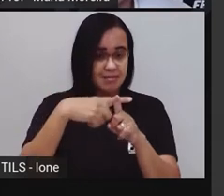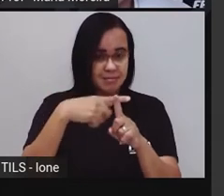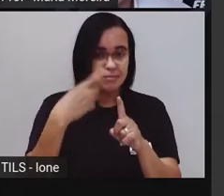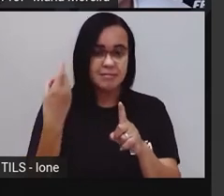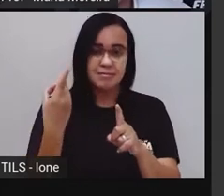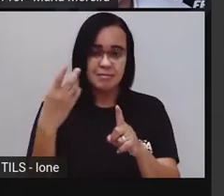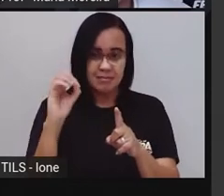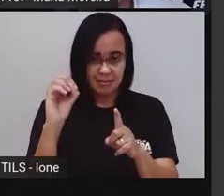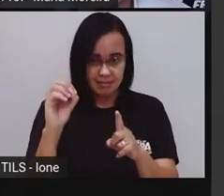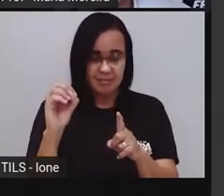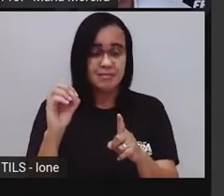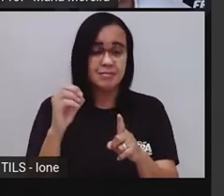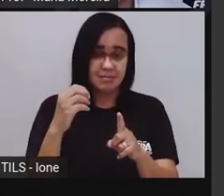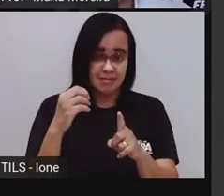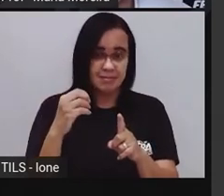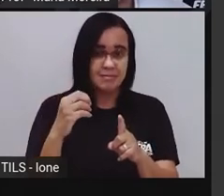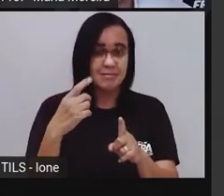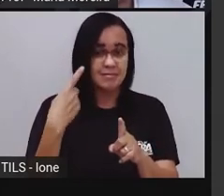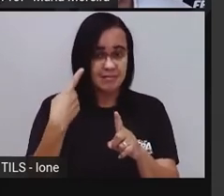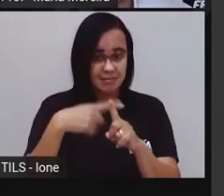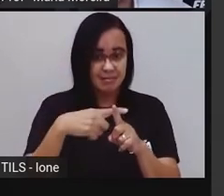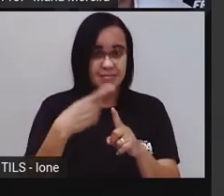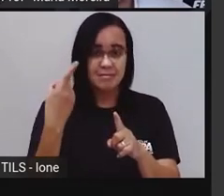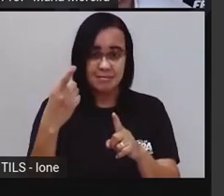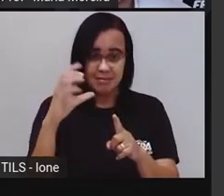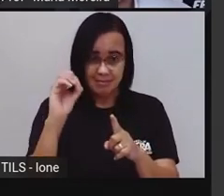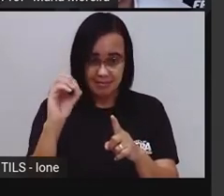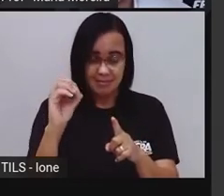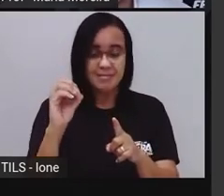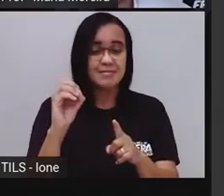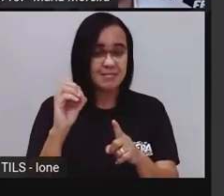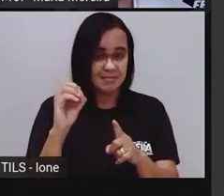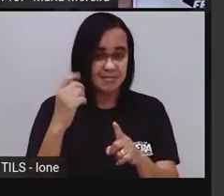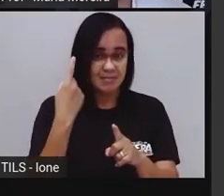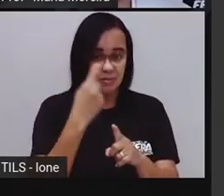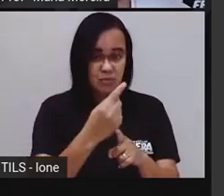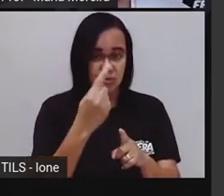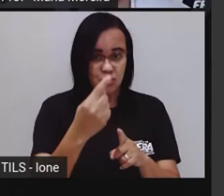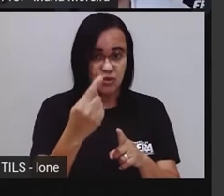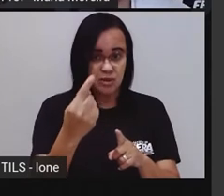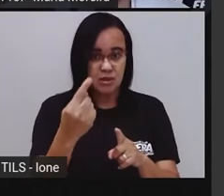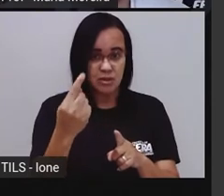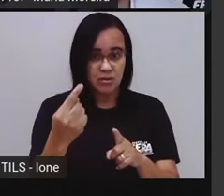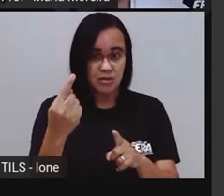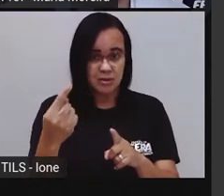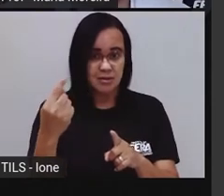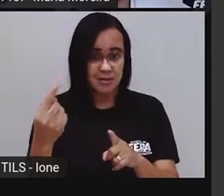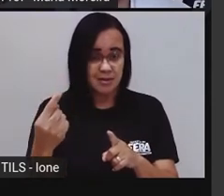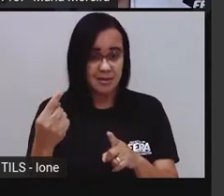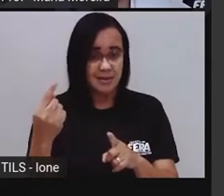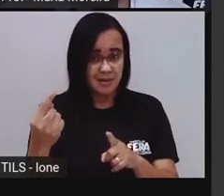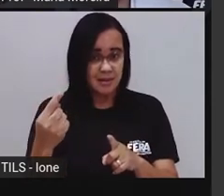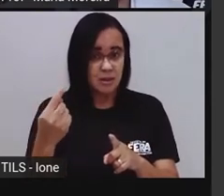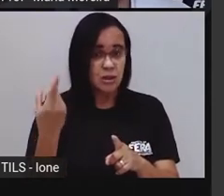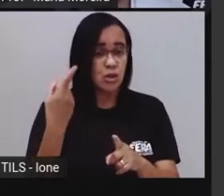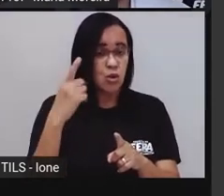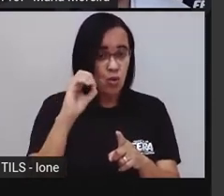e mais 10 mais 10 faltam 4